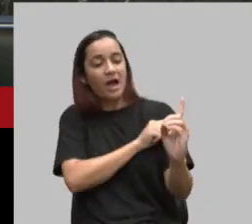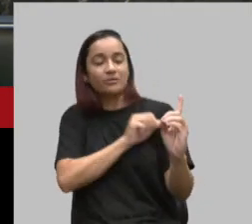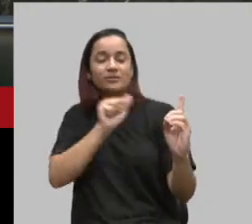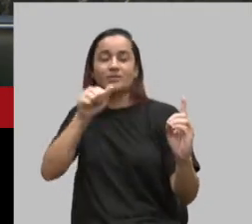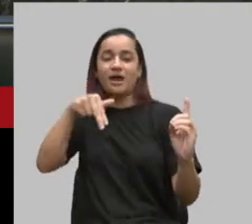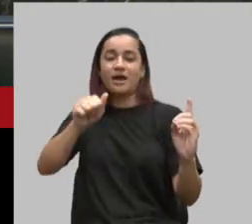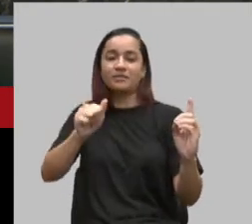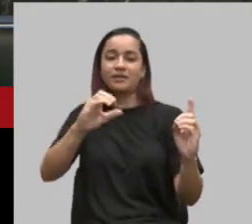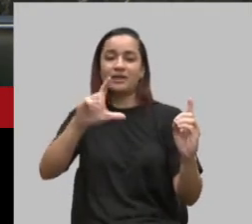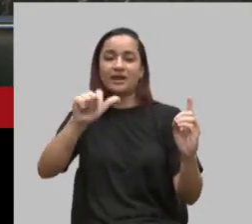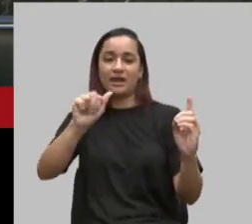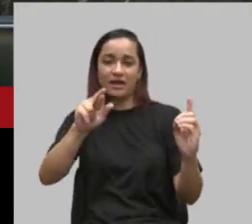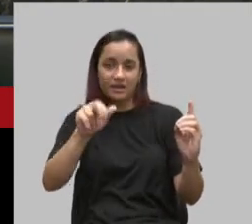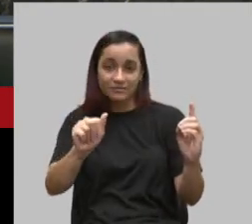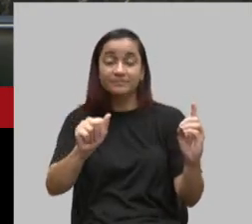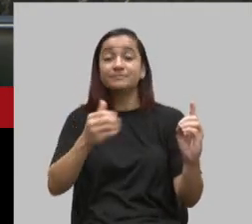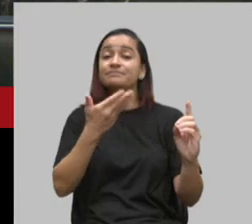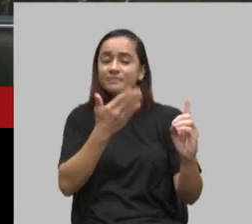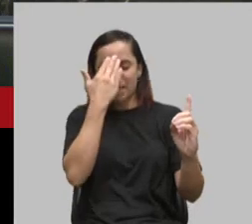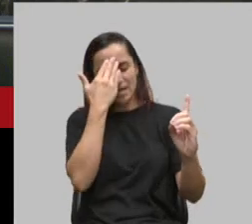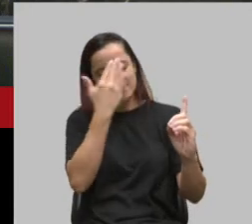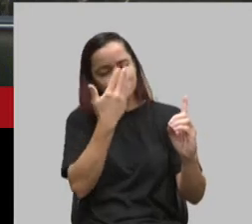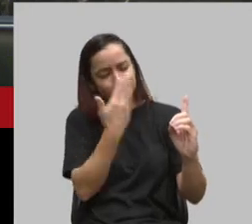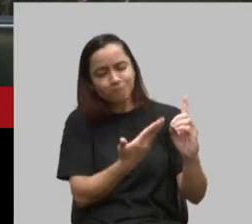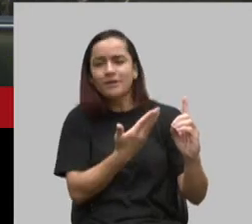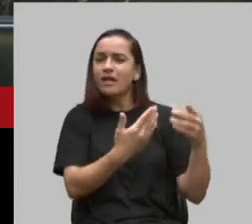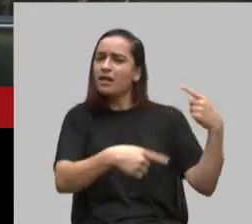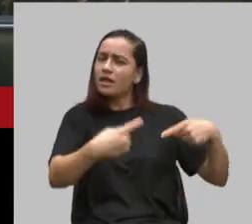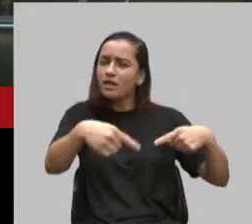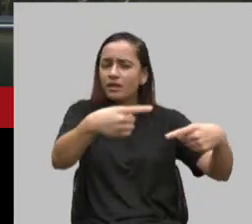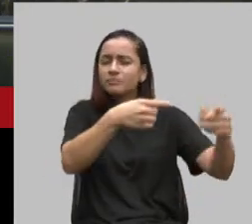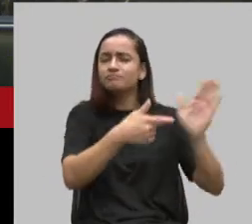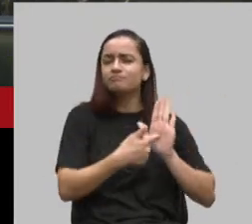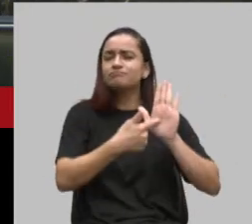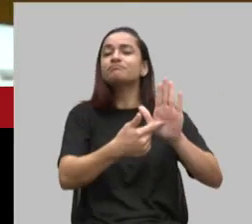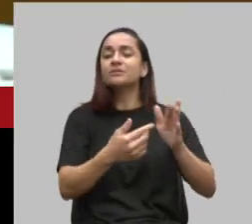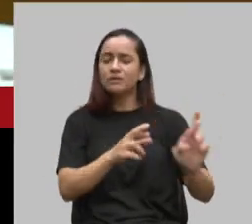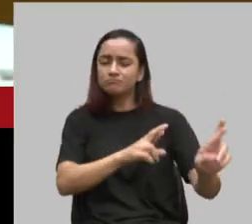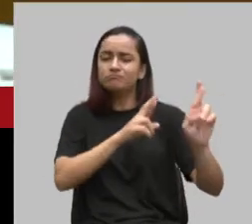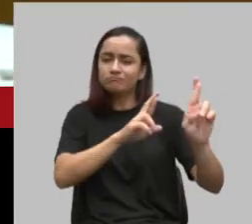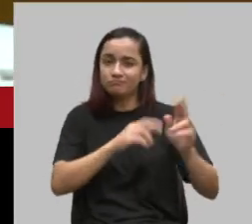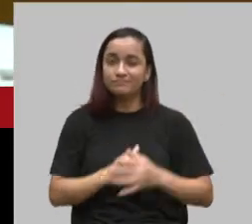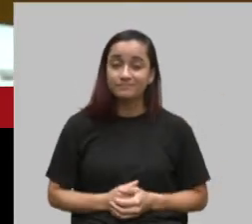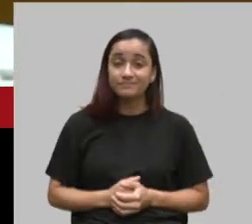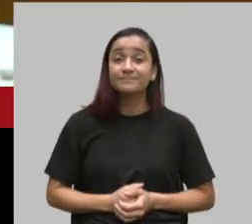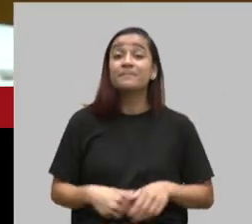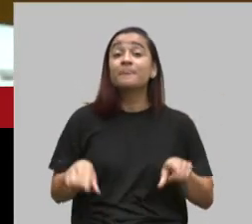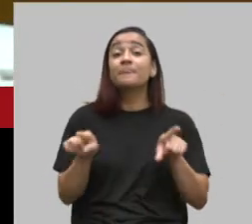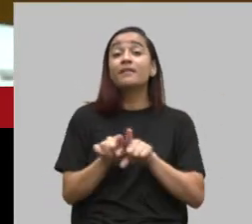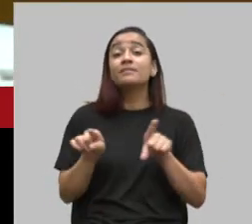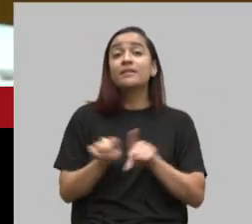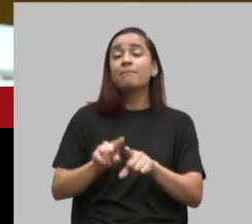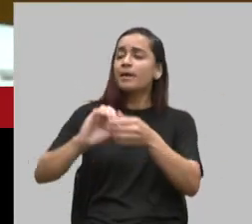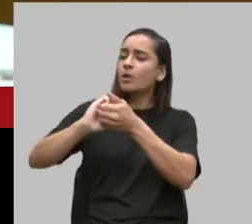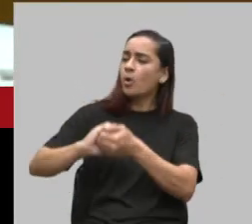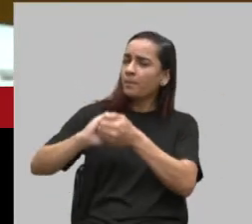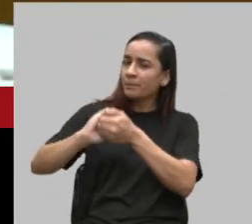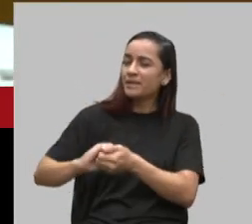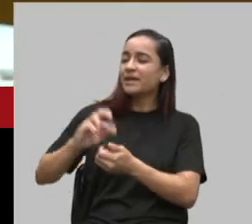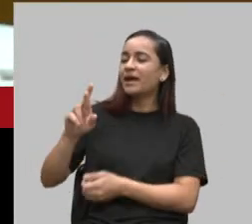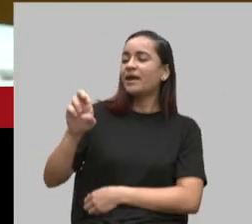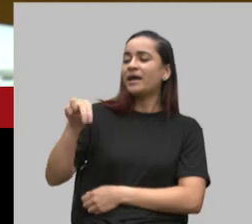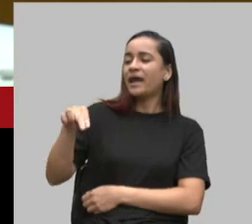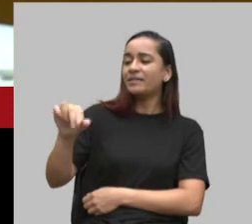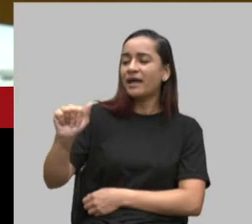agradecê-la pela pelo debate por toda a representatividade e cumprimentar a Renata Ribeiro aqui conosco